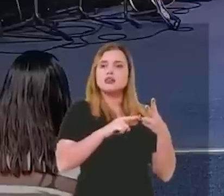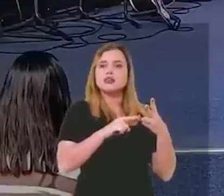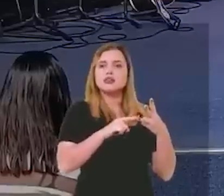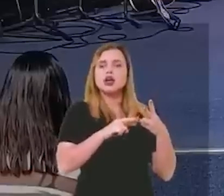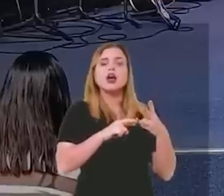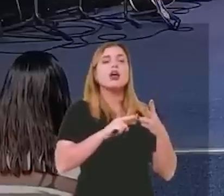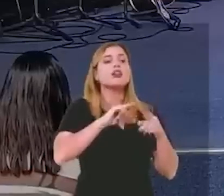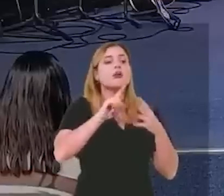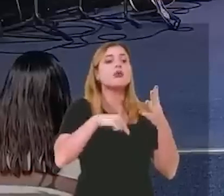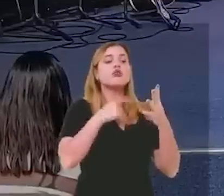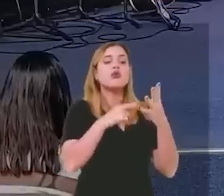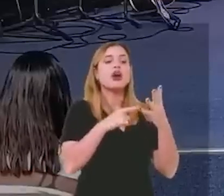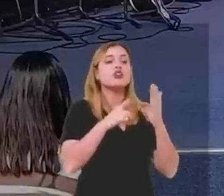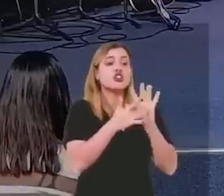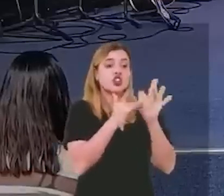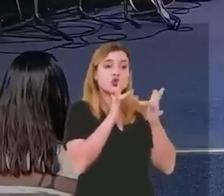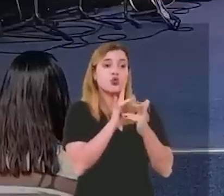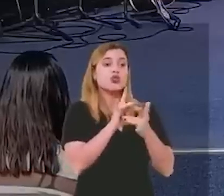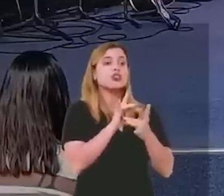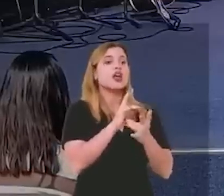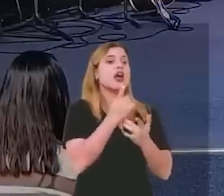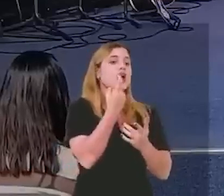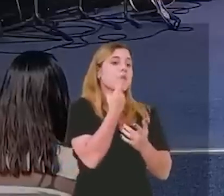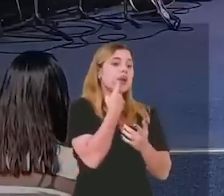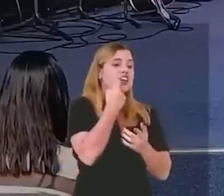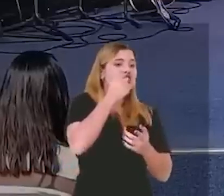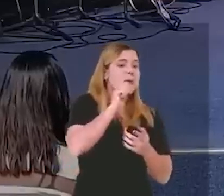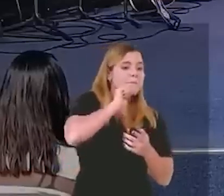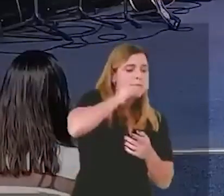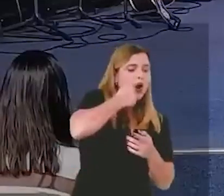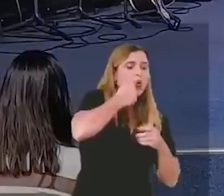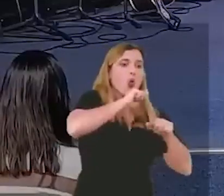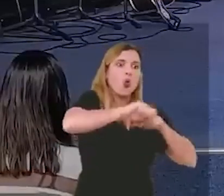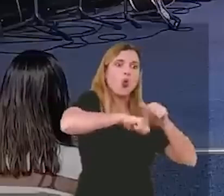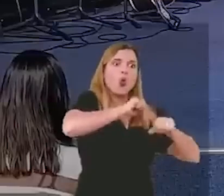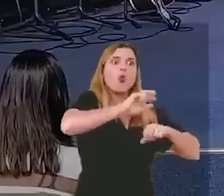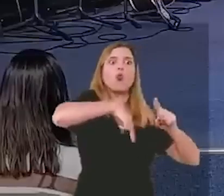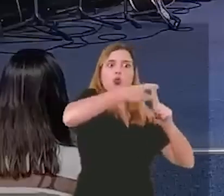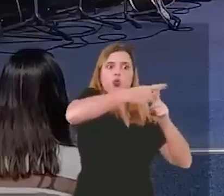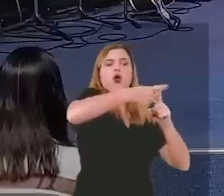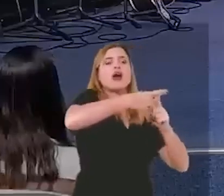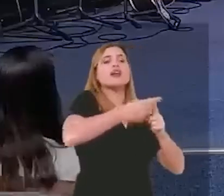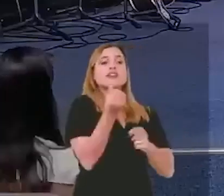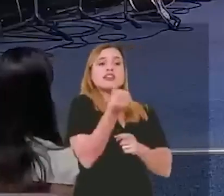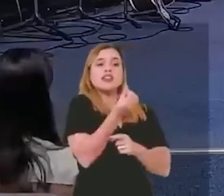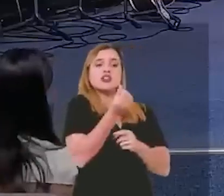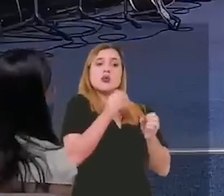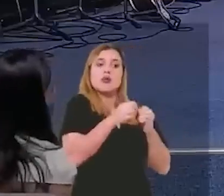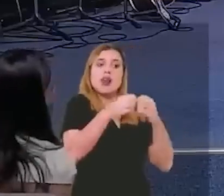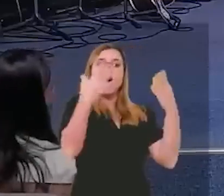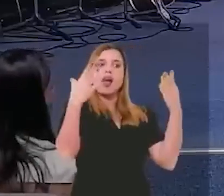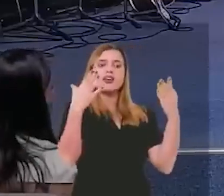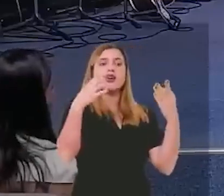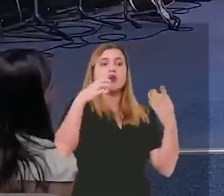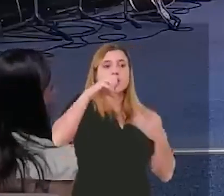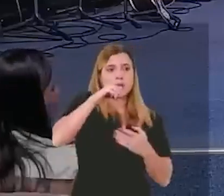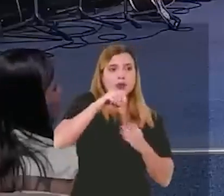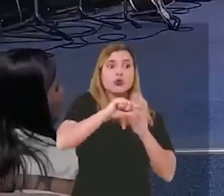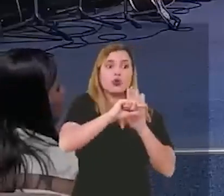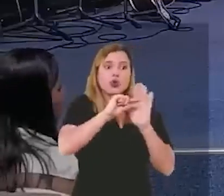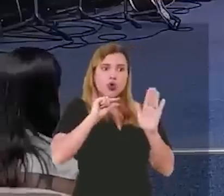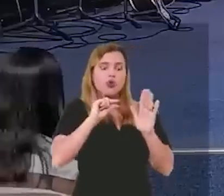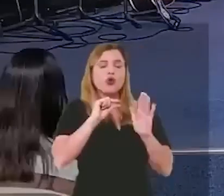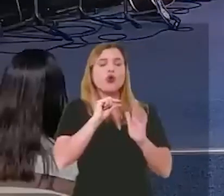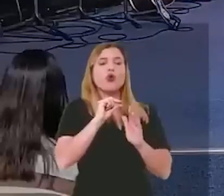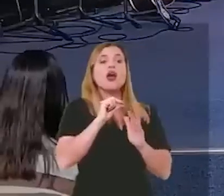ele multiplica pães e peixes. Quinto milagre, capítulo 6, ele anda sobre o mar. Sexto milagre, capítulo 9, ele cura o